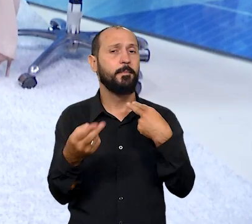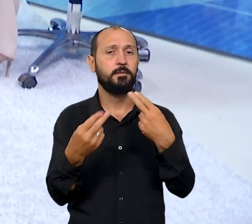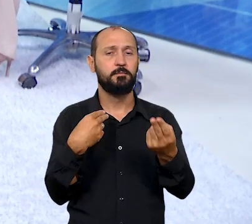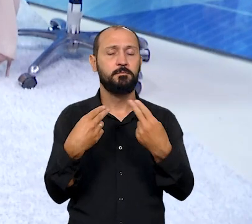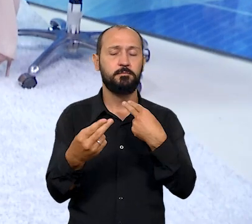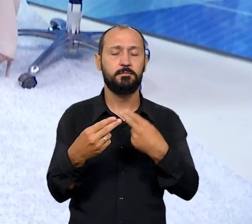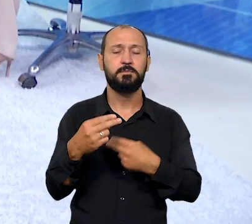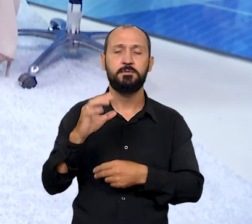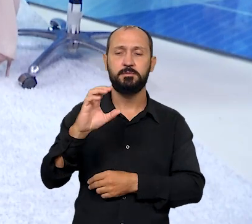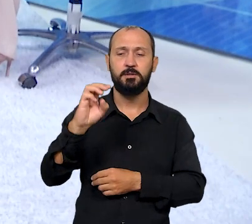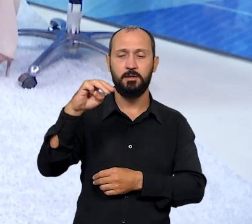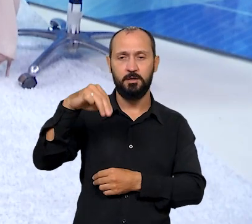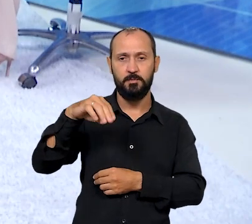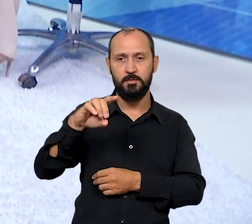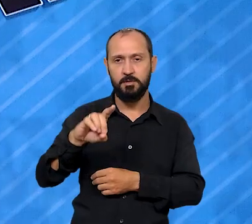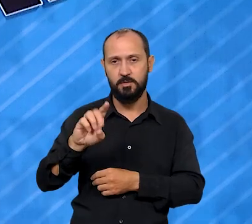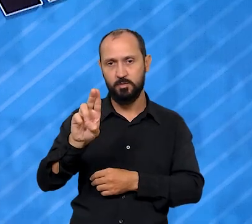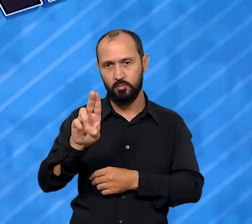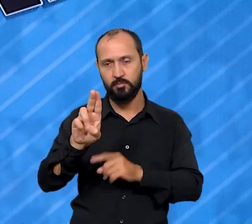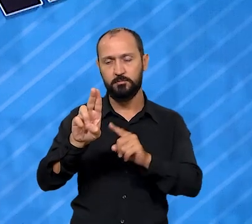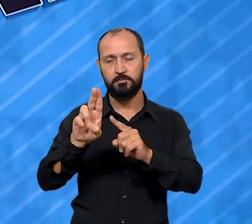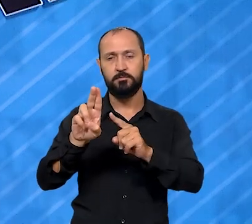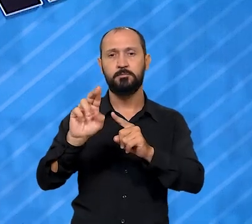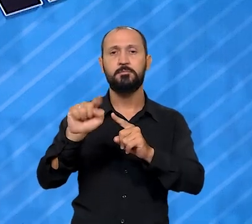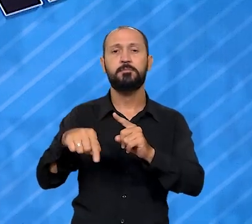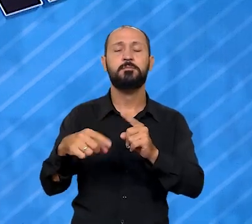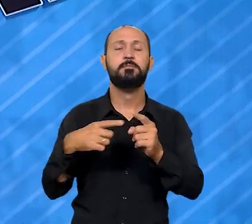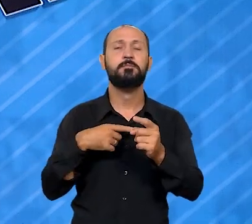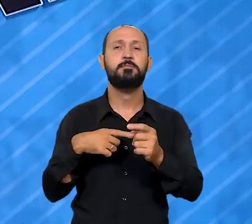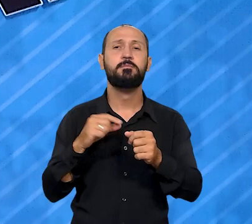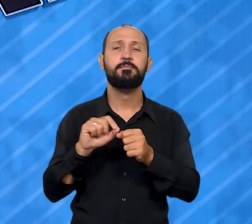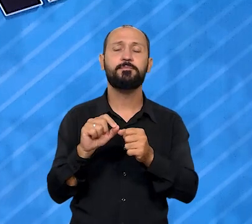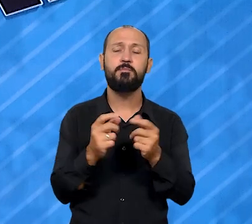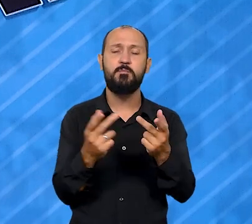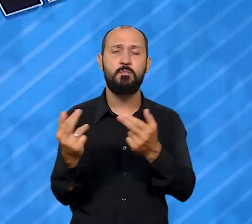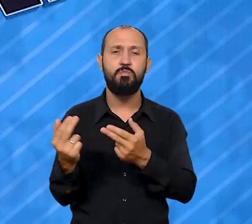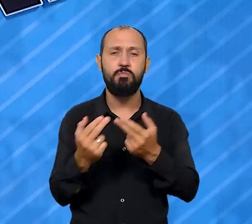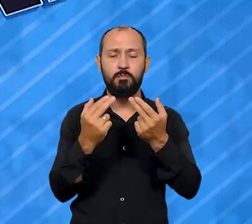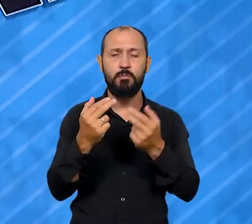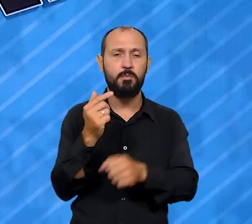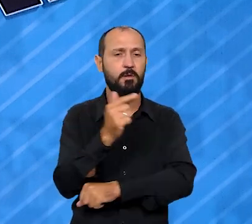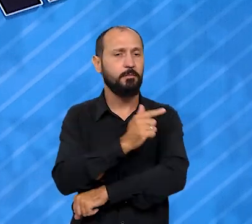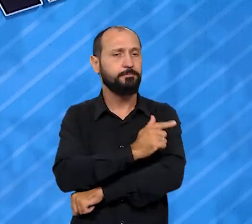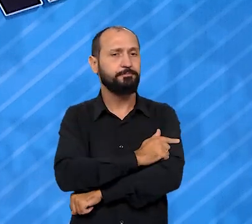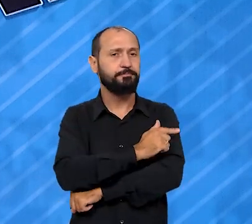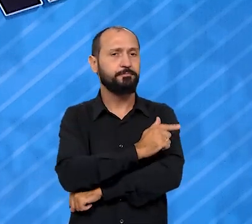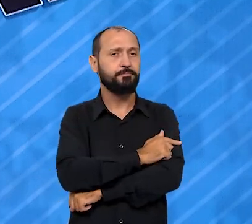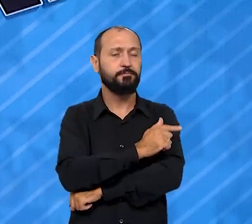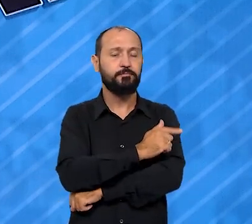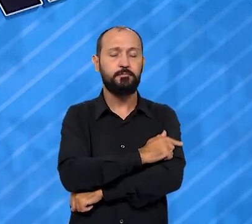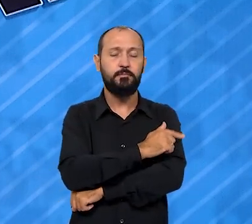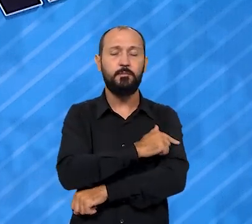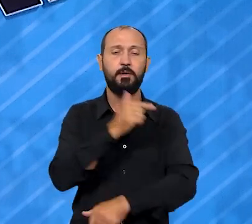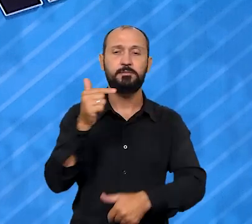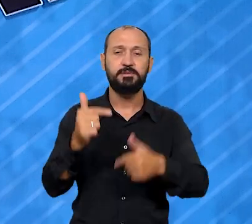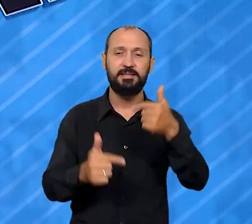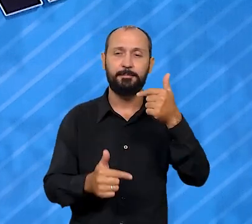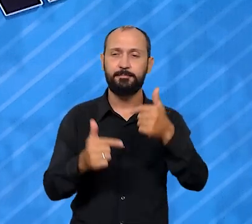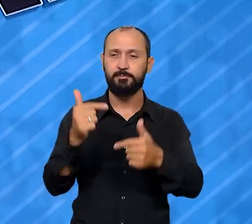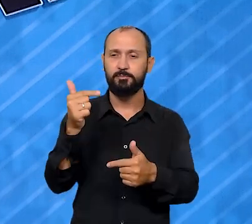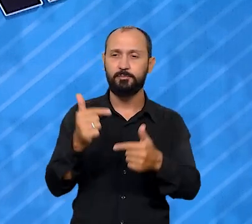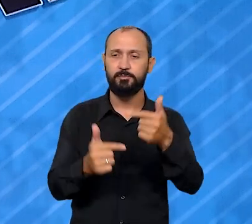Desenvolvimento e Urbanismo, que é o CMDU, é um conselho que ele faz também a gestão